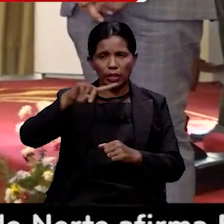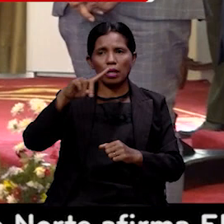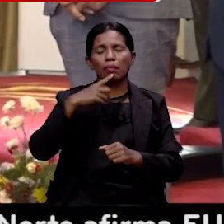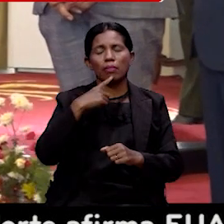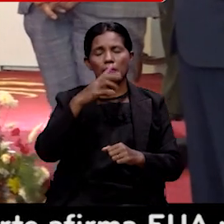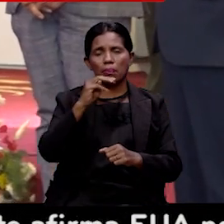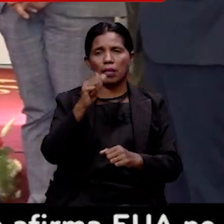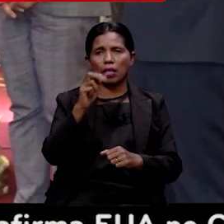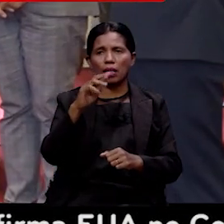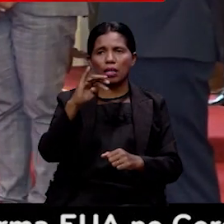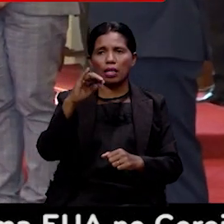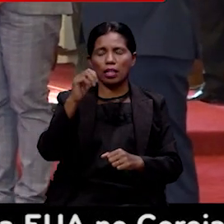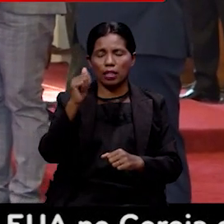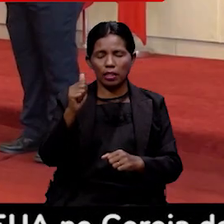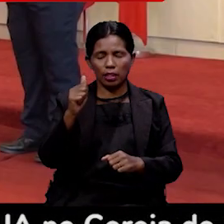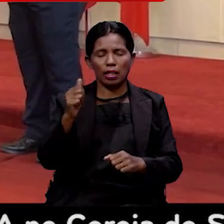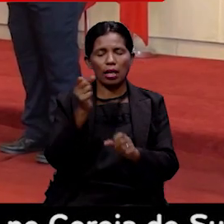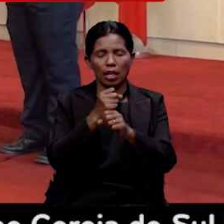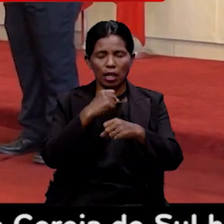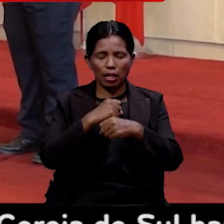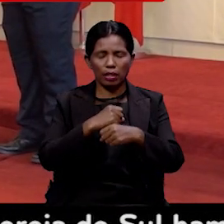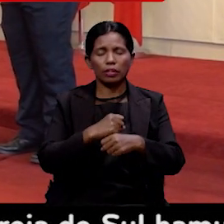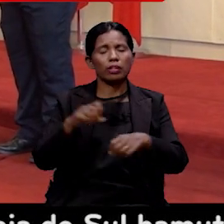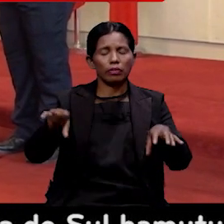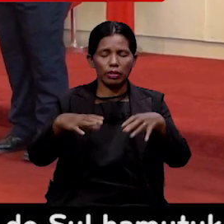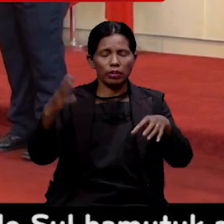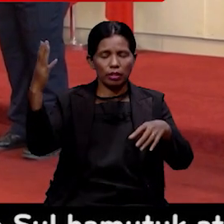Alcatiri, se halau missão Timor-Leste nian, e a CPLP,